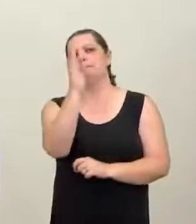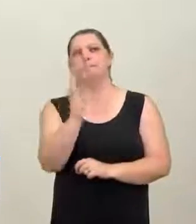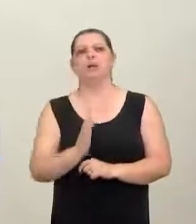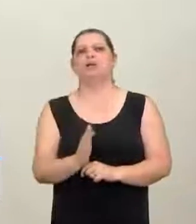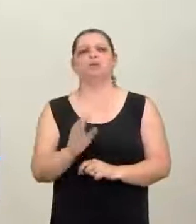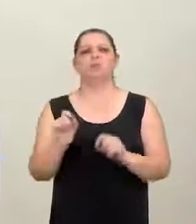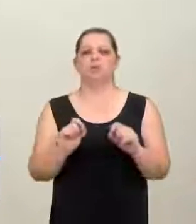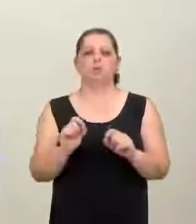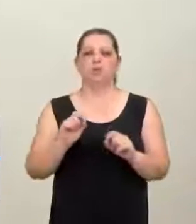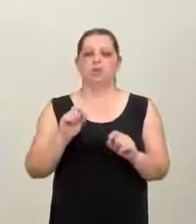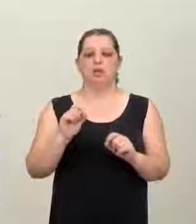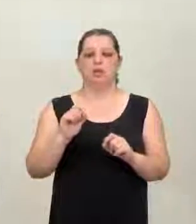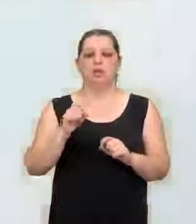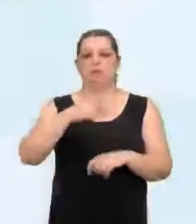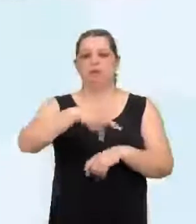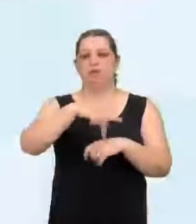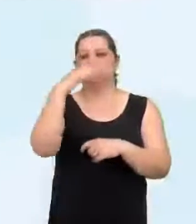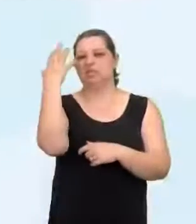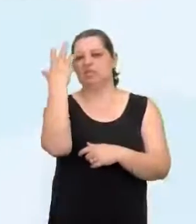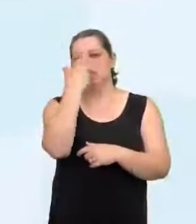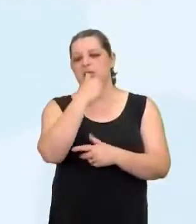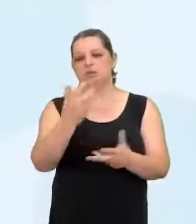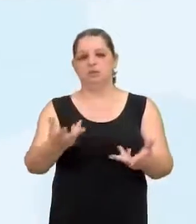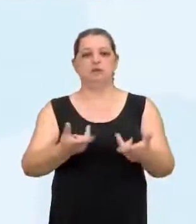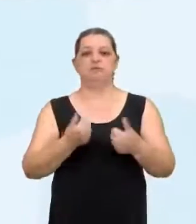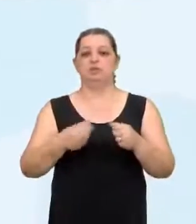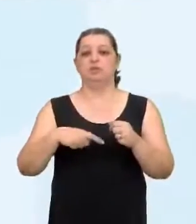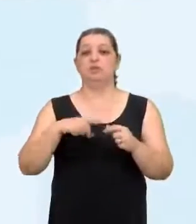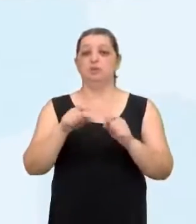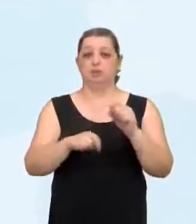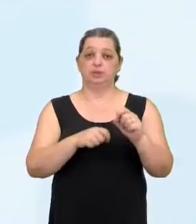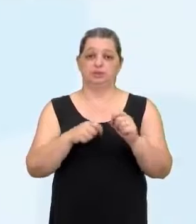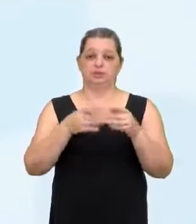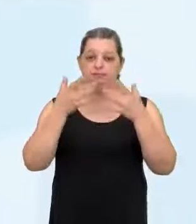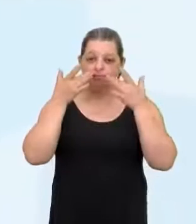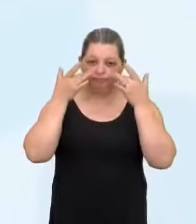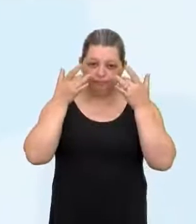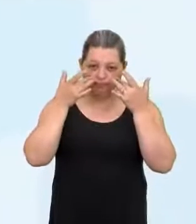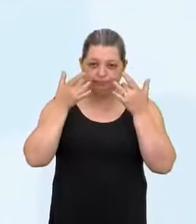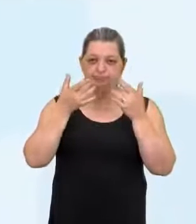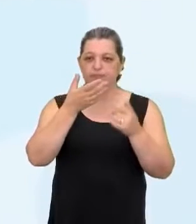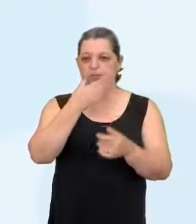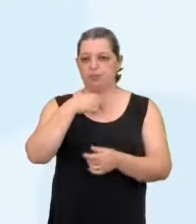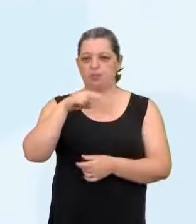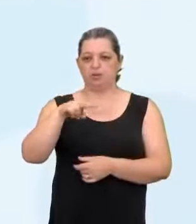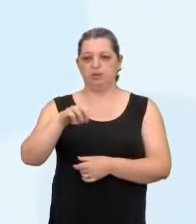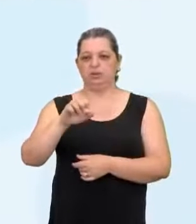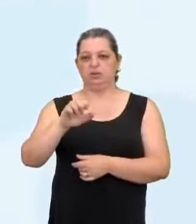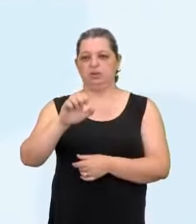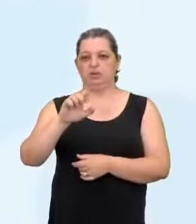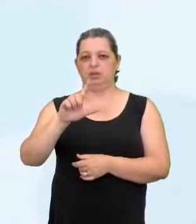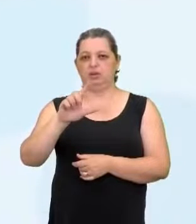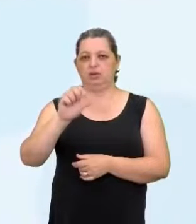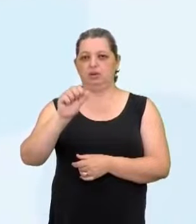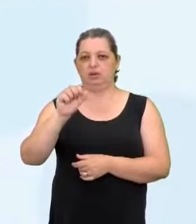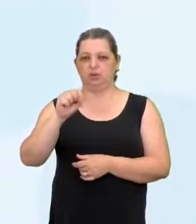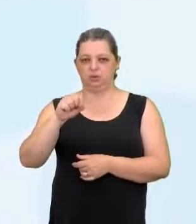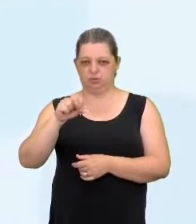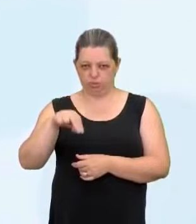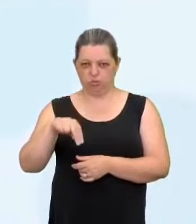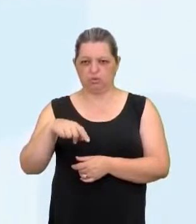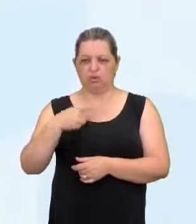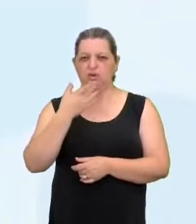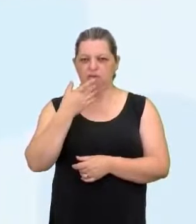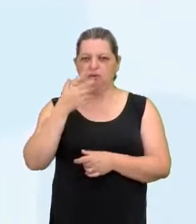lindo, maravilhoso, o teatro contemporâneo teve início no Brasil com Nelson Rodrigues, que eu tenho certeza que muitas pessoas vão falar que